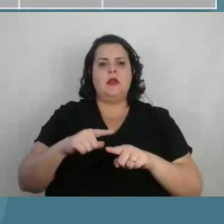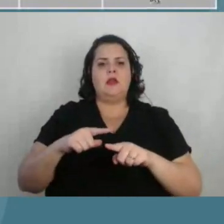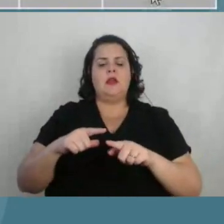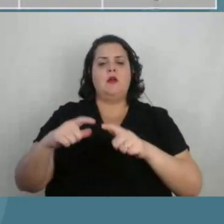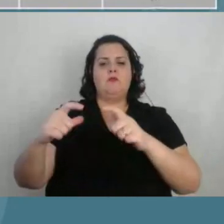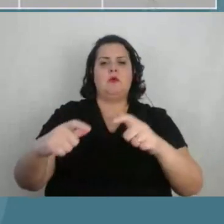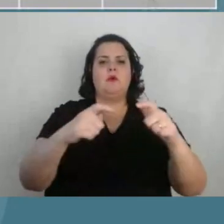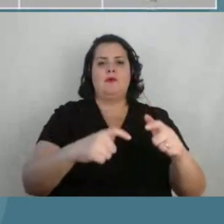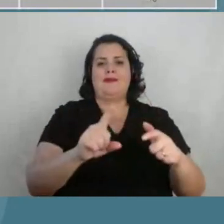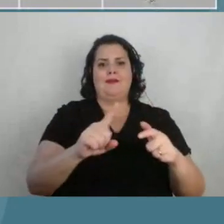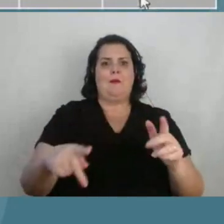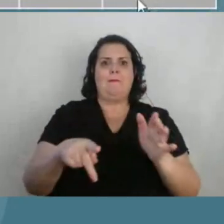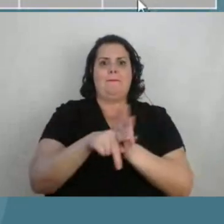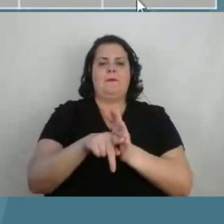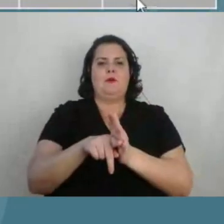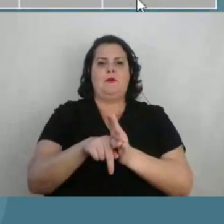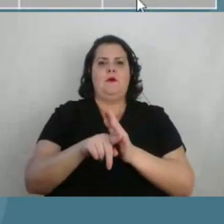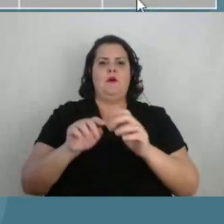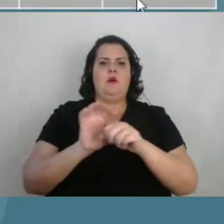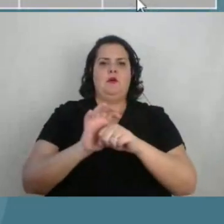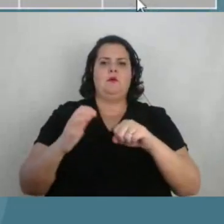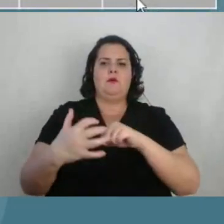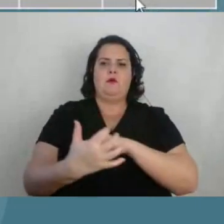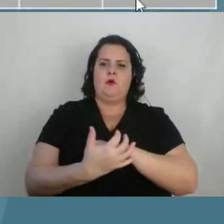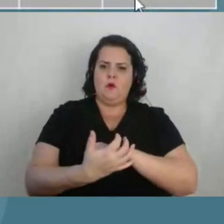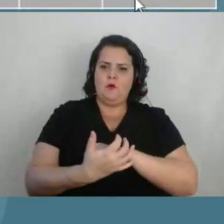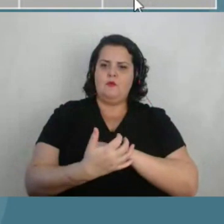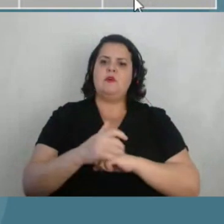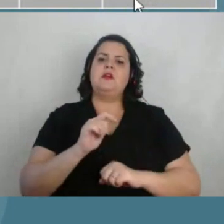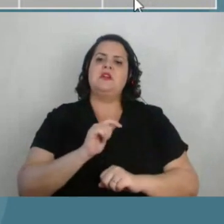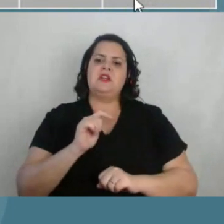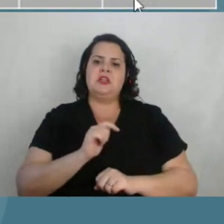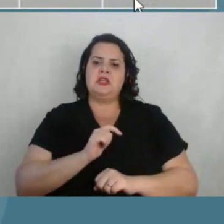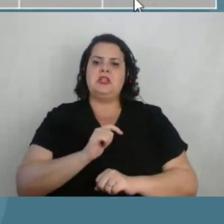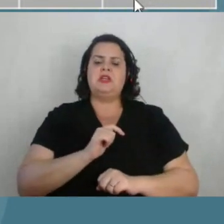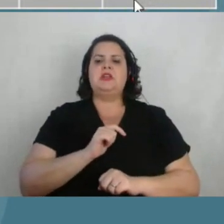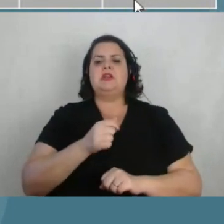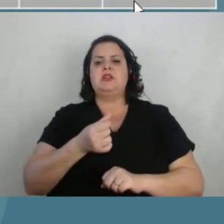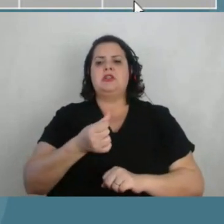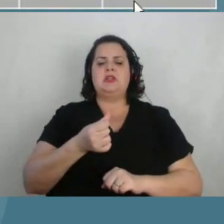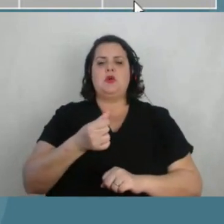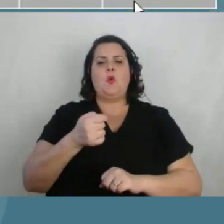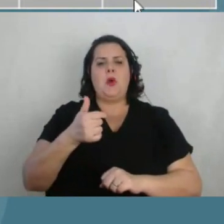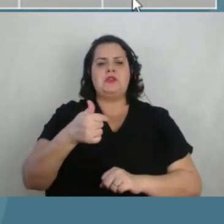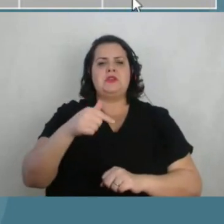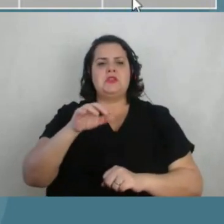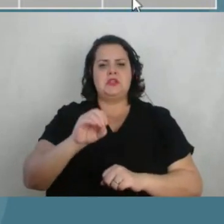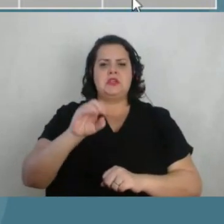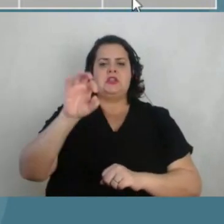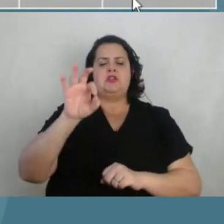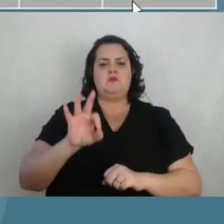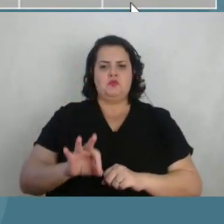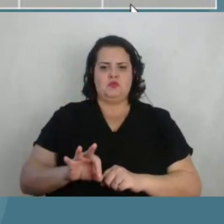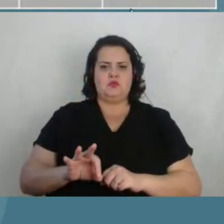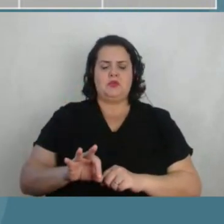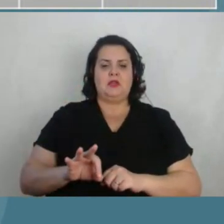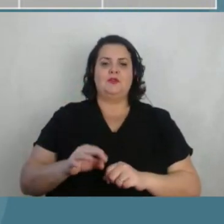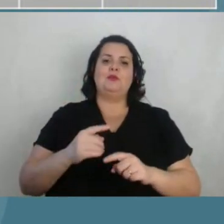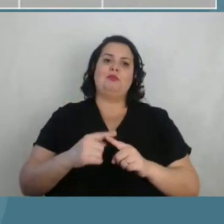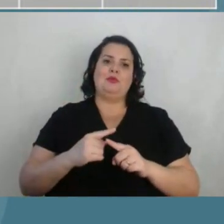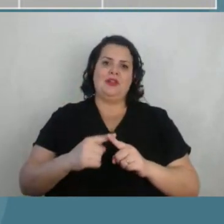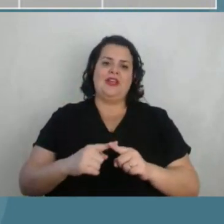65% de UTI e de 70% de unidades de internação, porque nós continuamos a internar infarto,